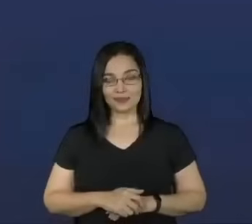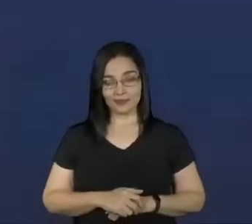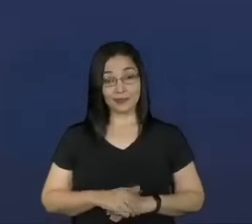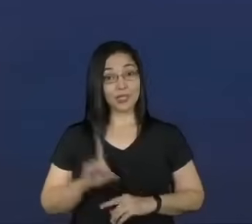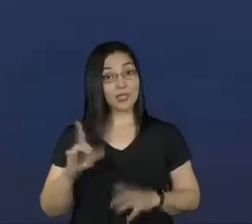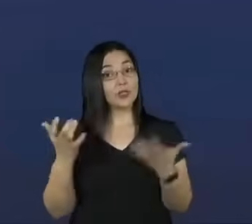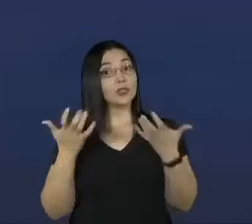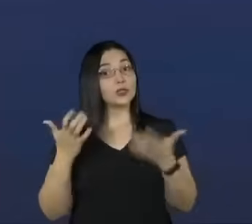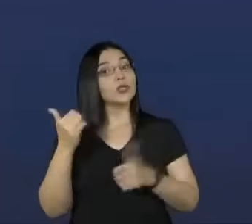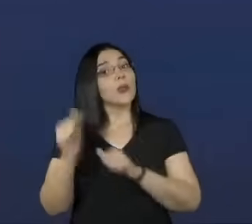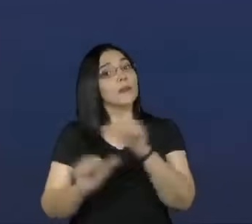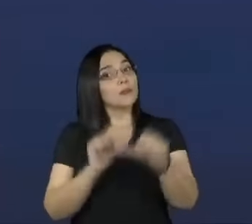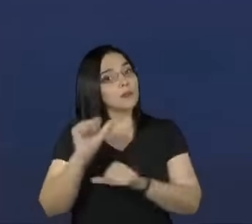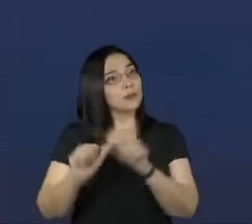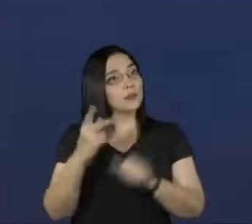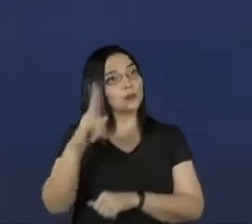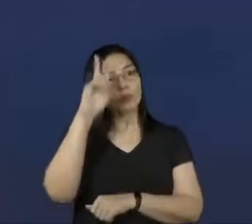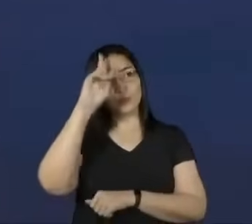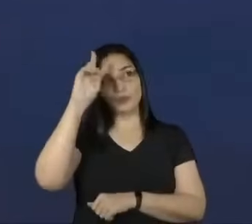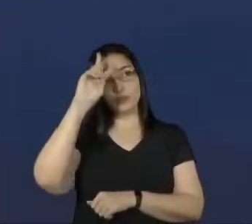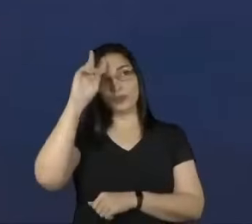Deus quer mudar a sua